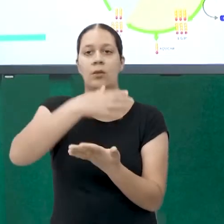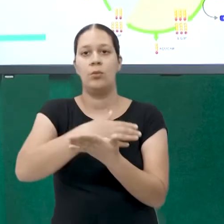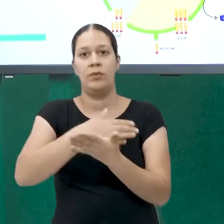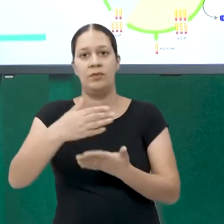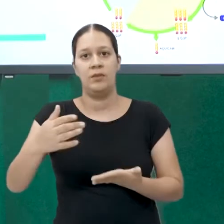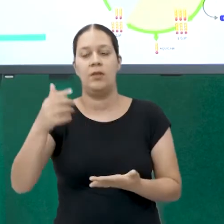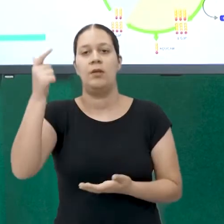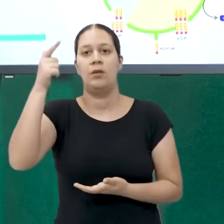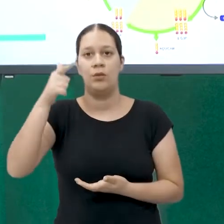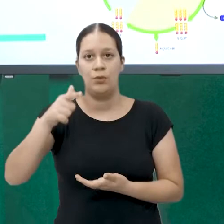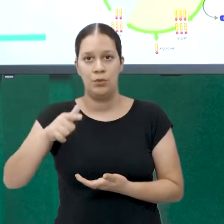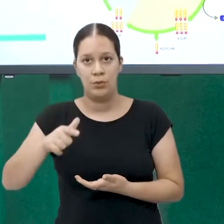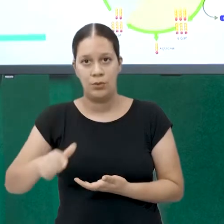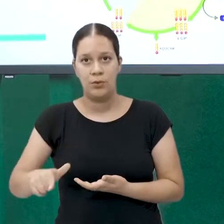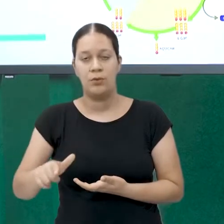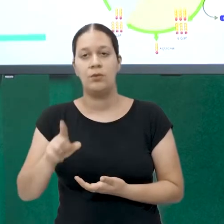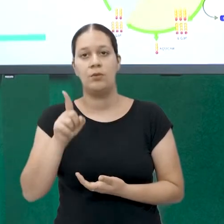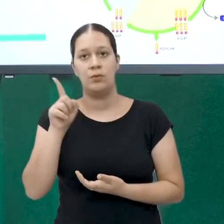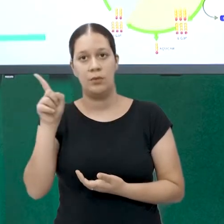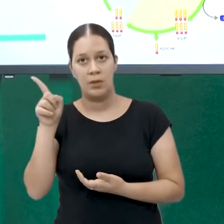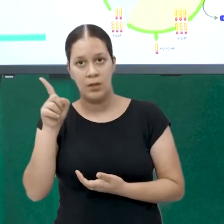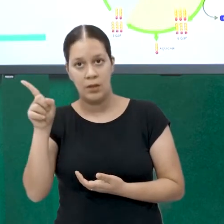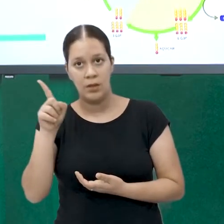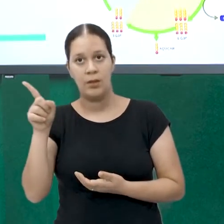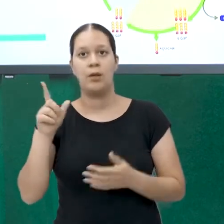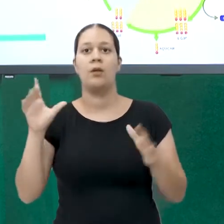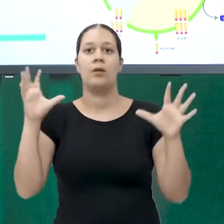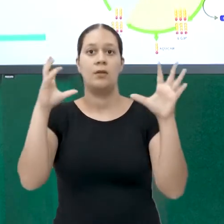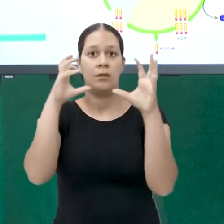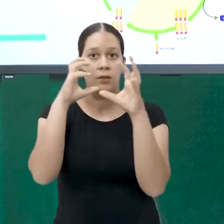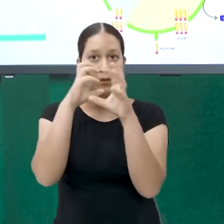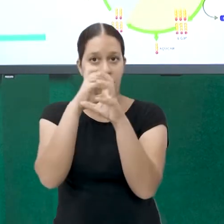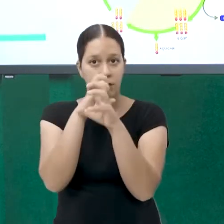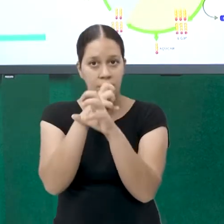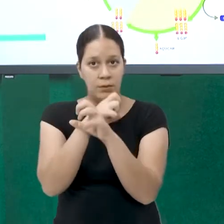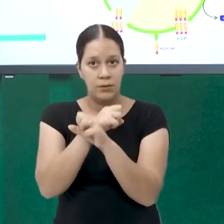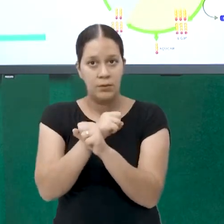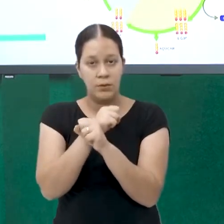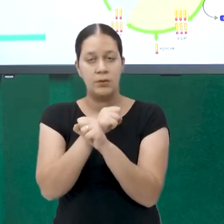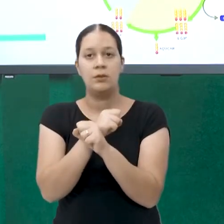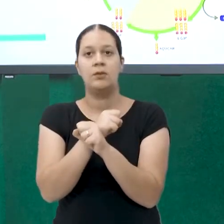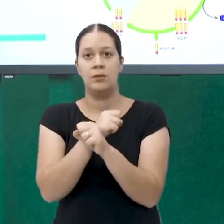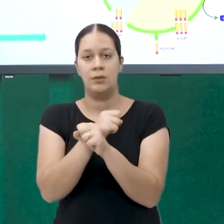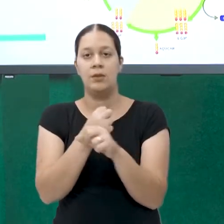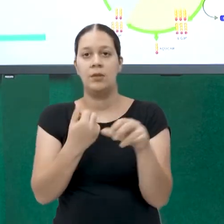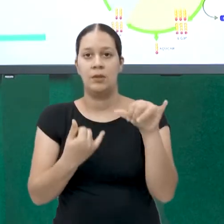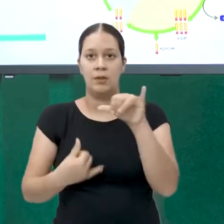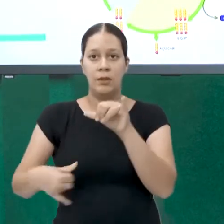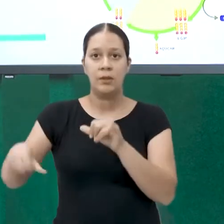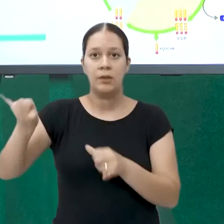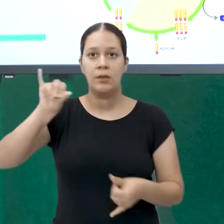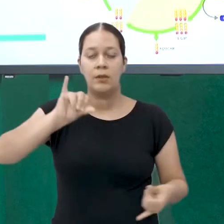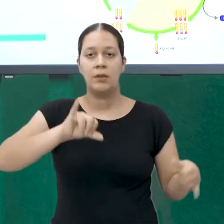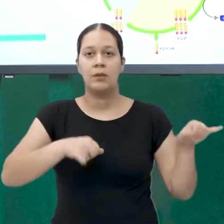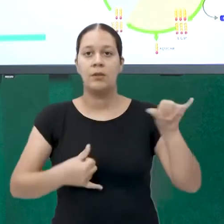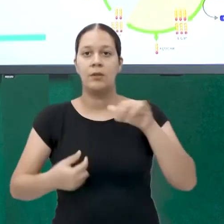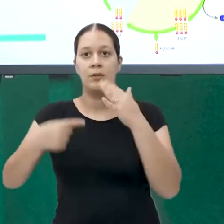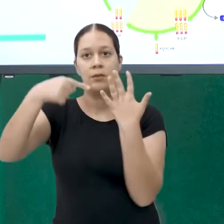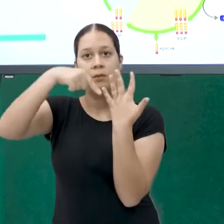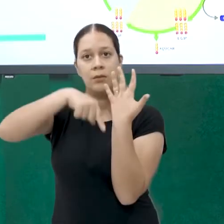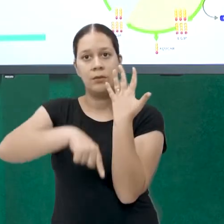novo. Tá? Então, esse é a fase escura, a etapa química da fotossíntese,